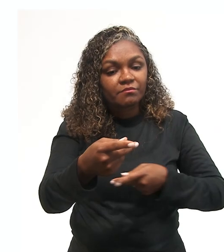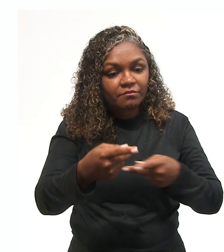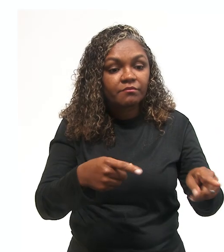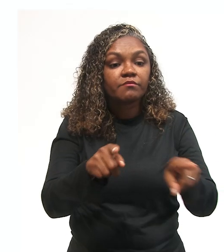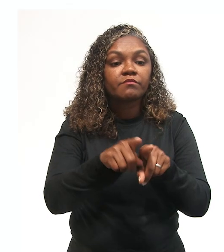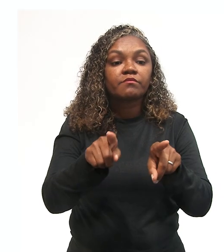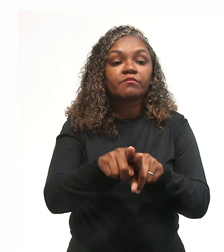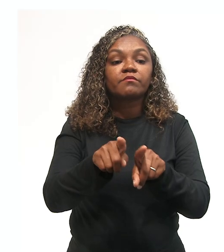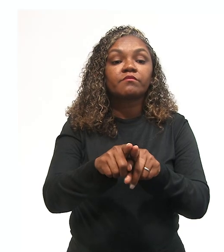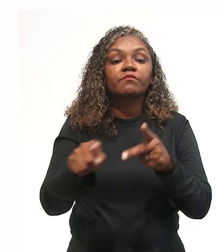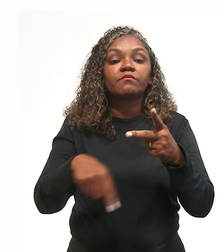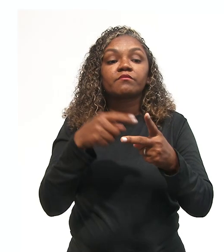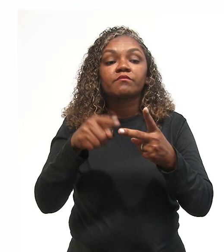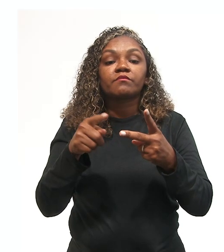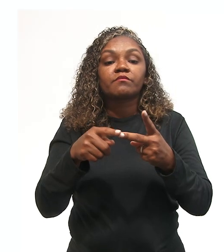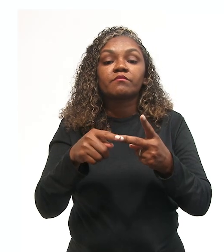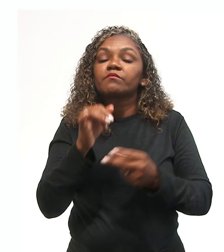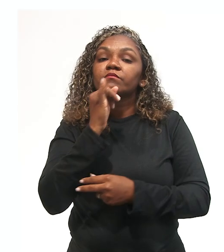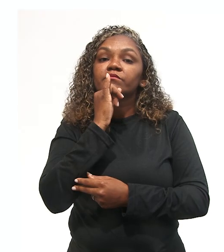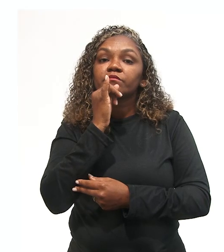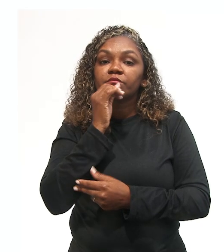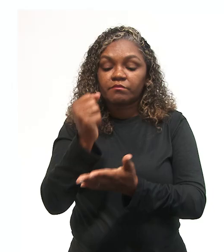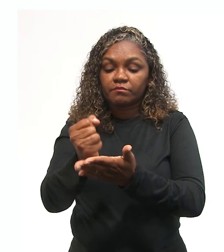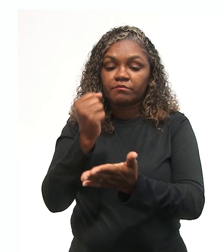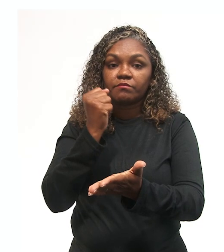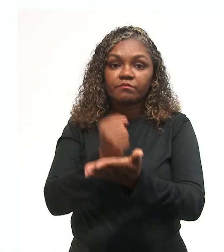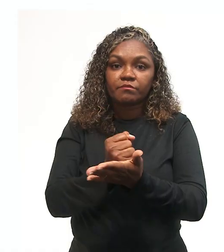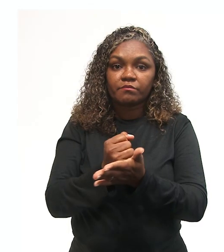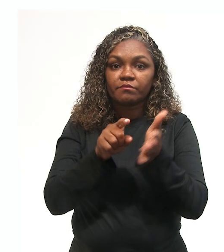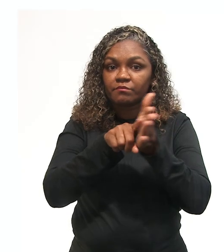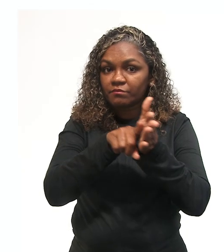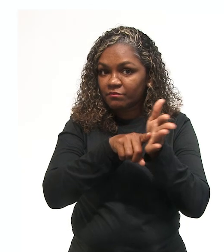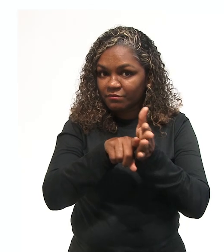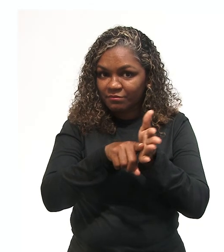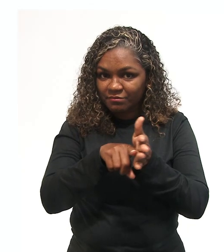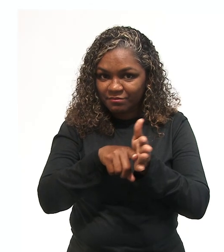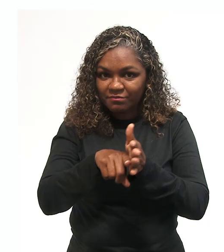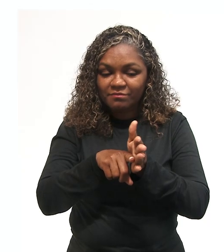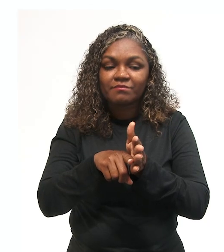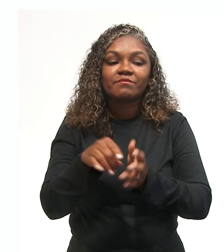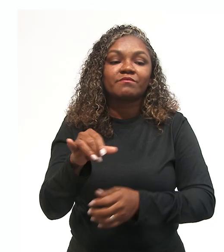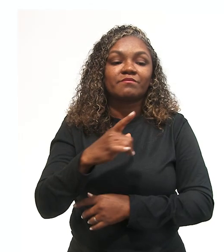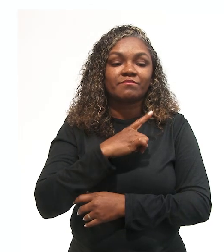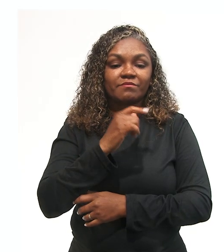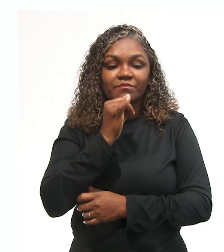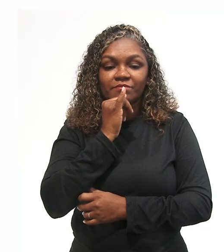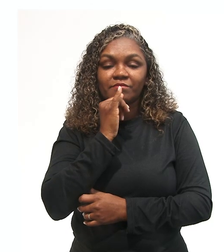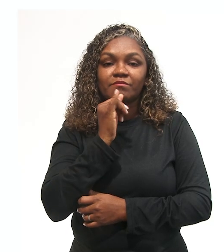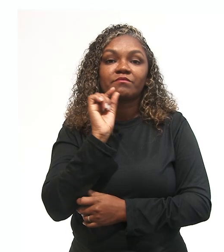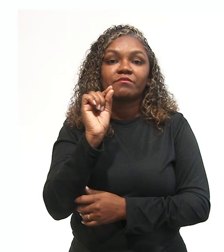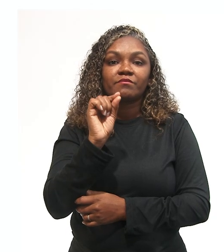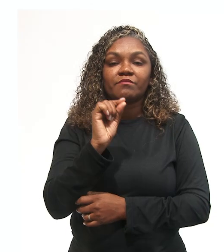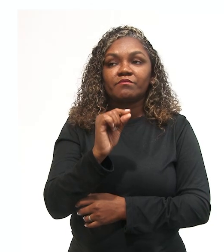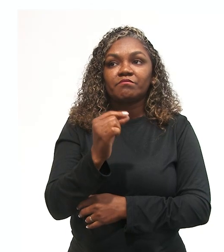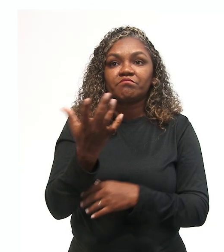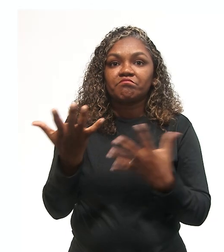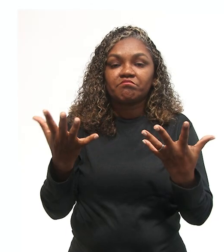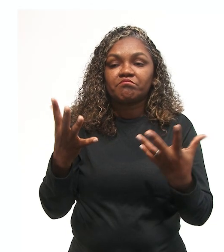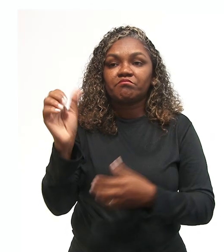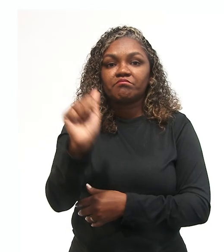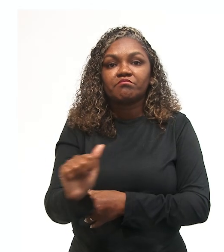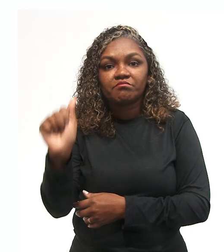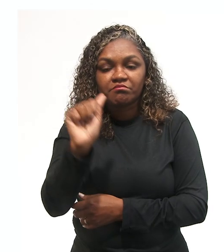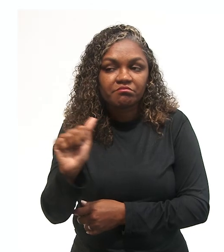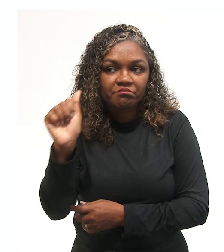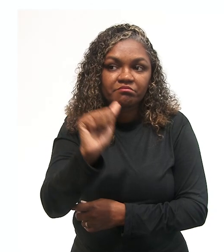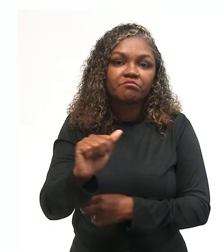serve também para quem contrata os serviços de pesquisa, né, a exemplo de uma fundação, a exemplo